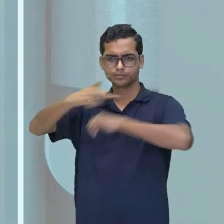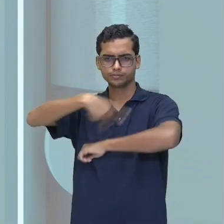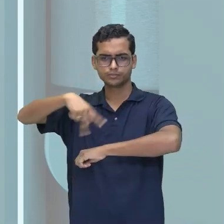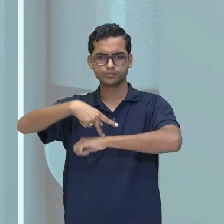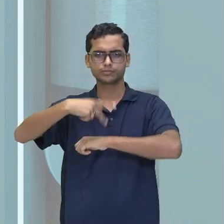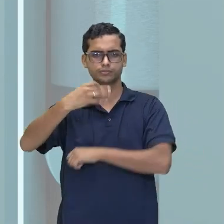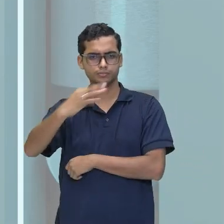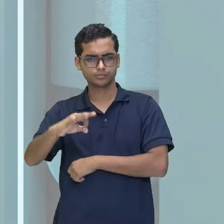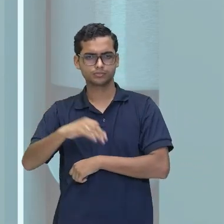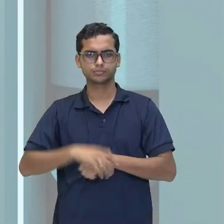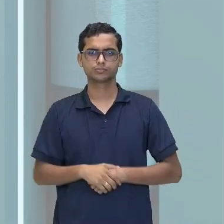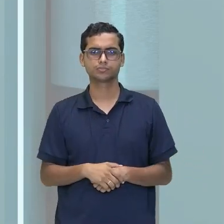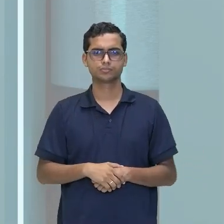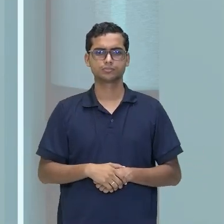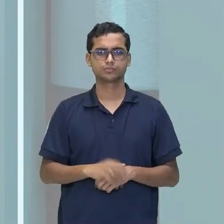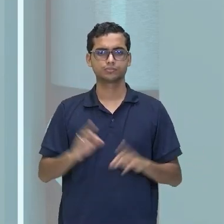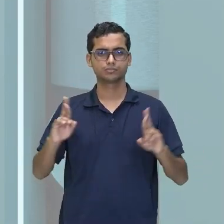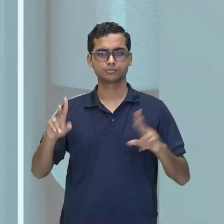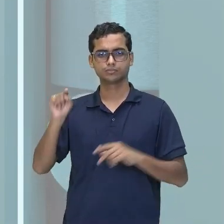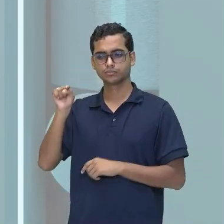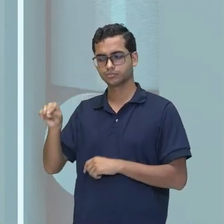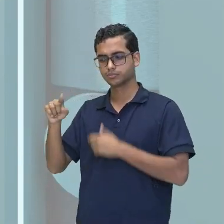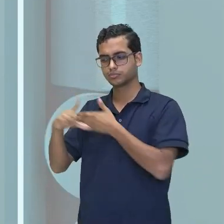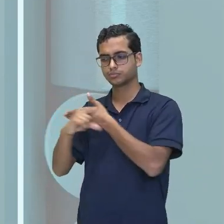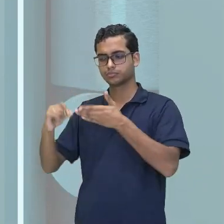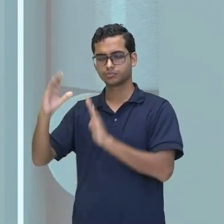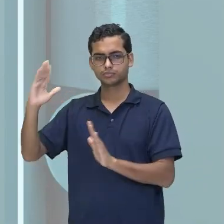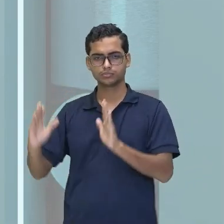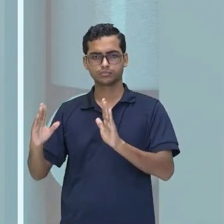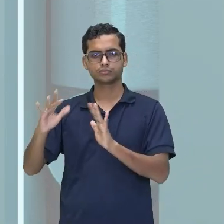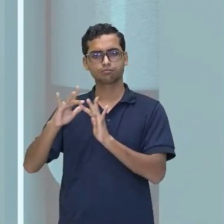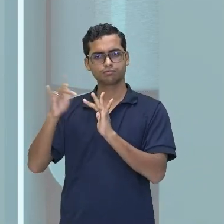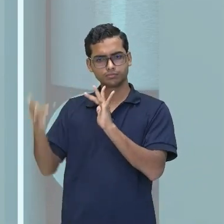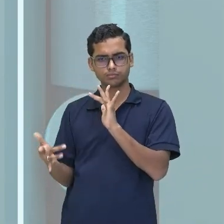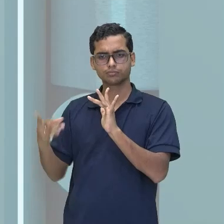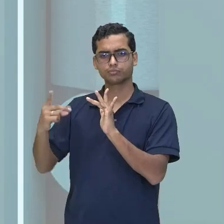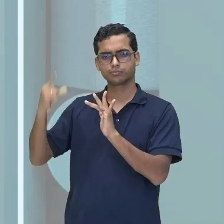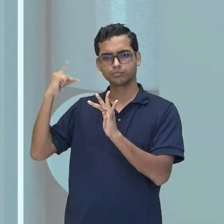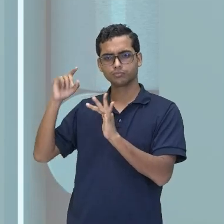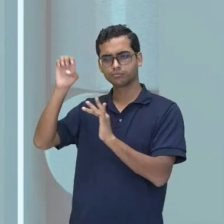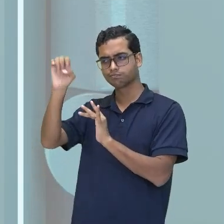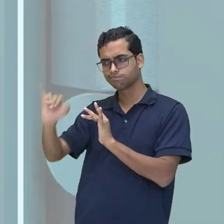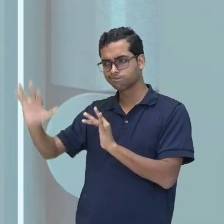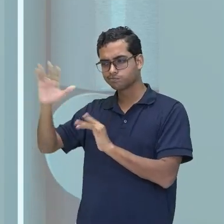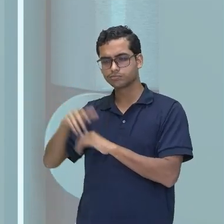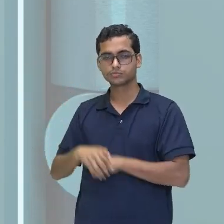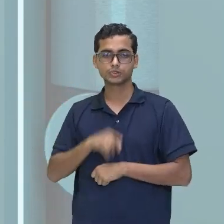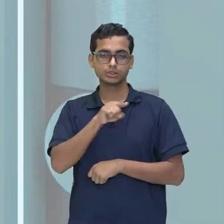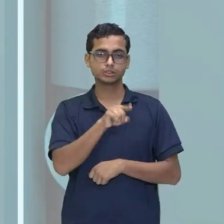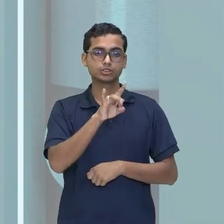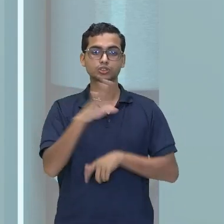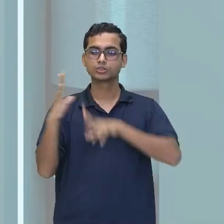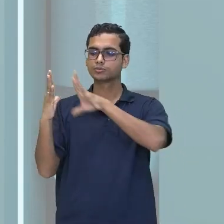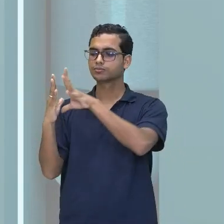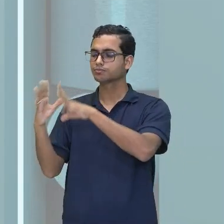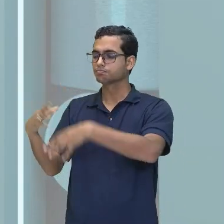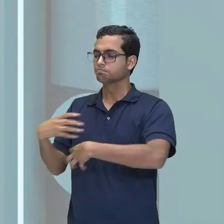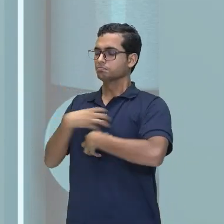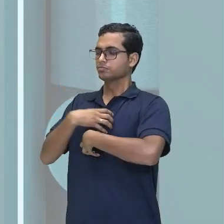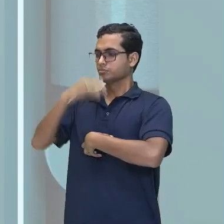Não confundir com o Camões. Camões é lá do período do classicismo. Bocage apenas se inspira